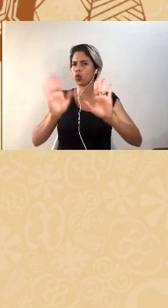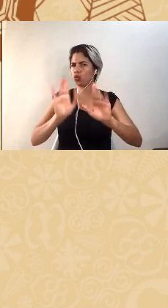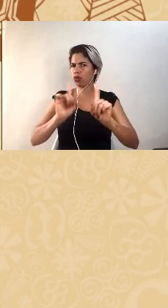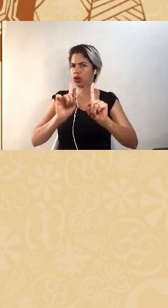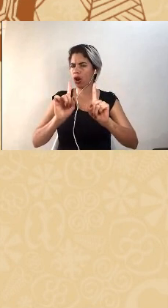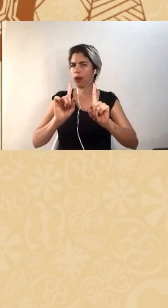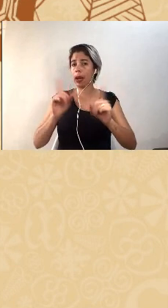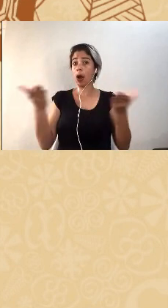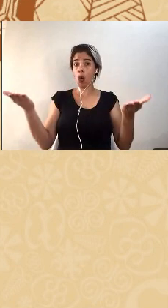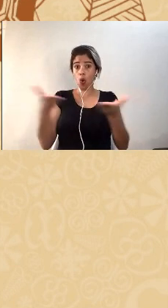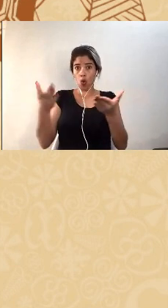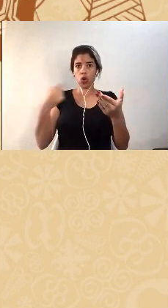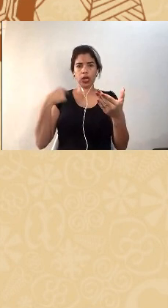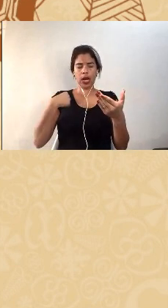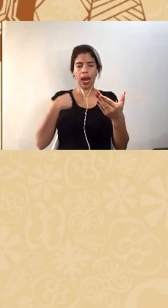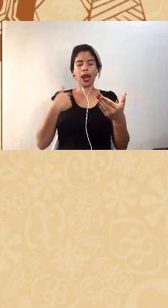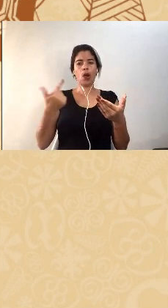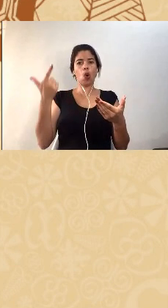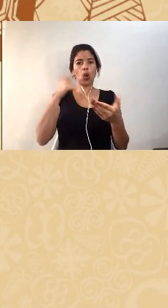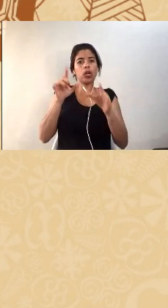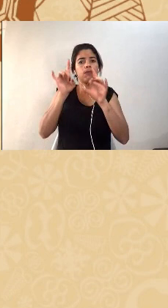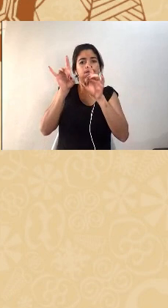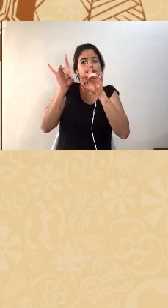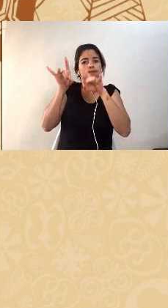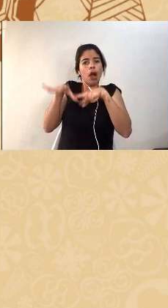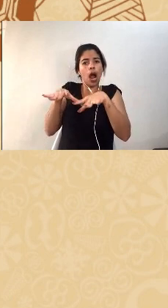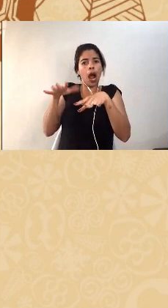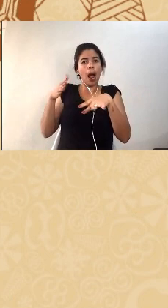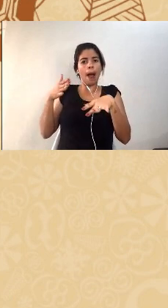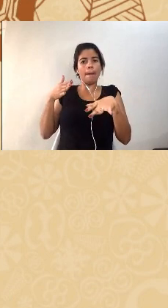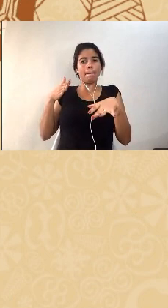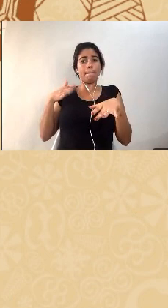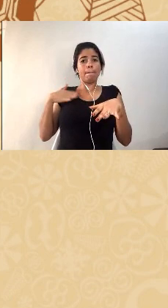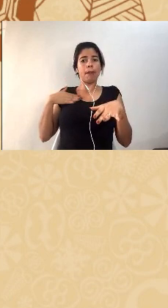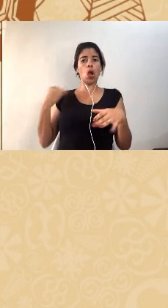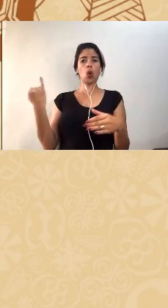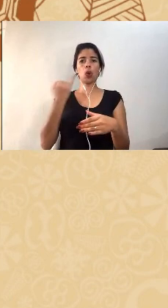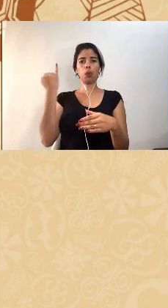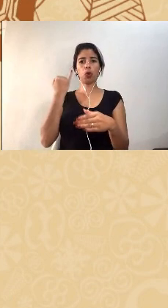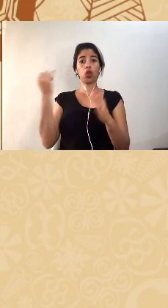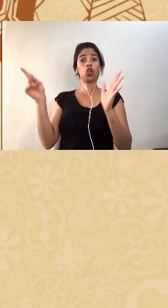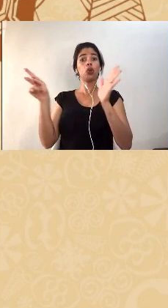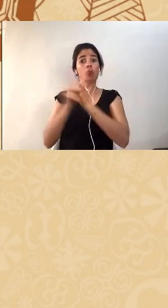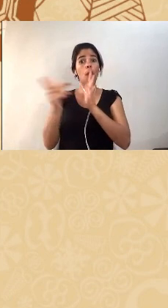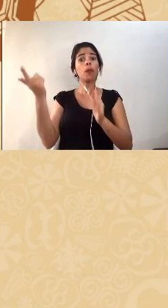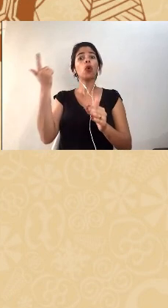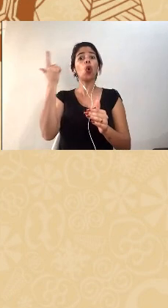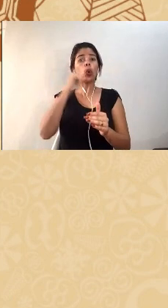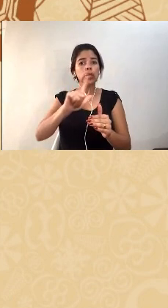estou preparada para renunciar o meu privilégio para fazer justiça social?